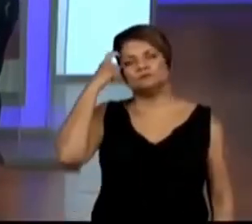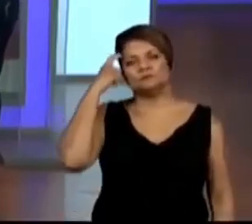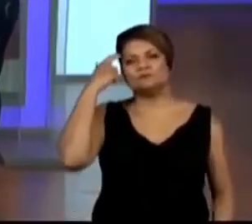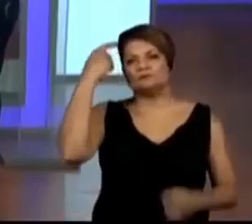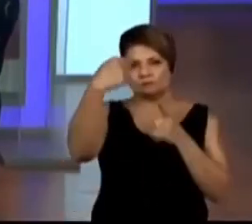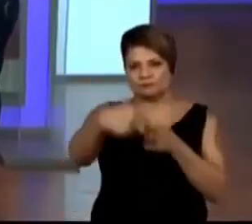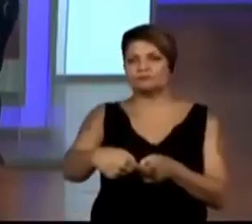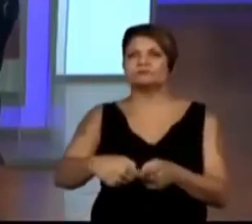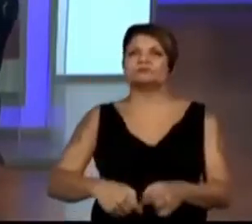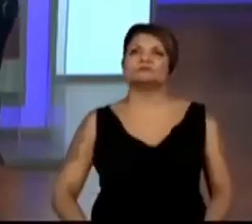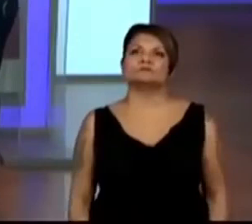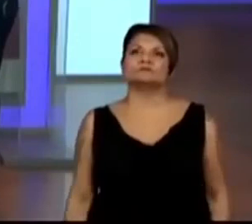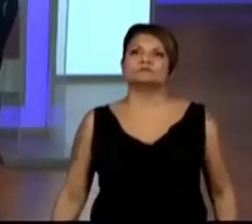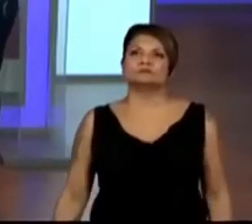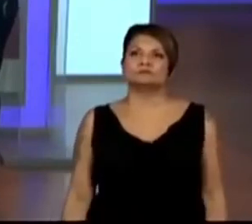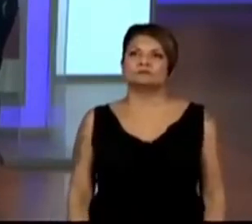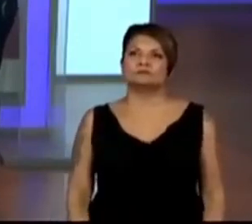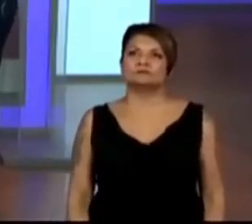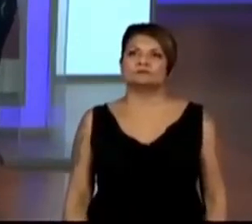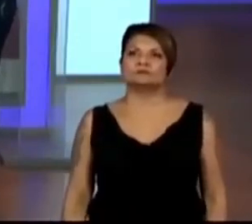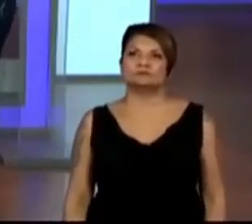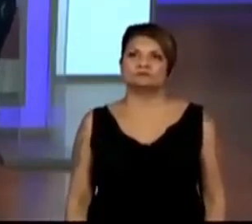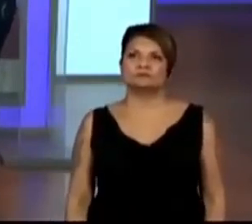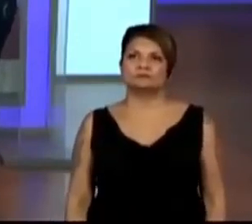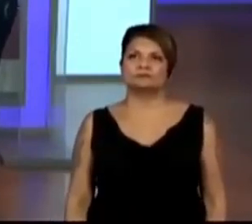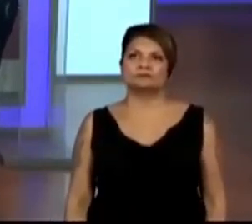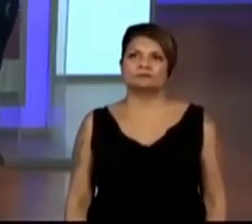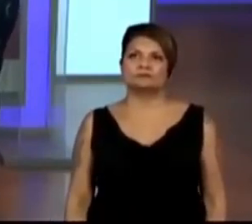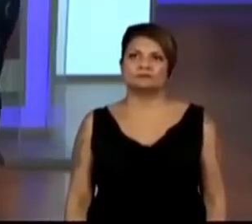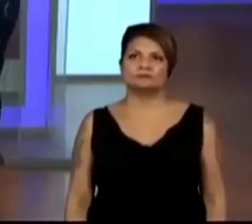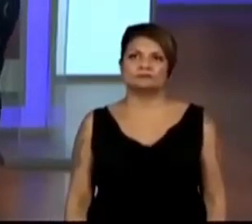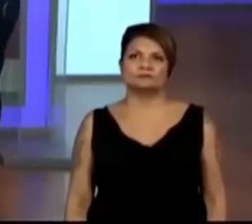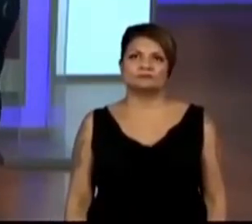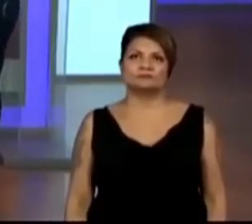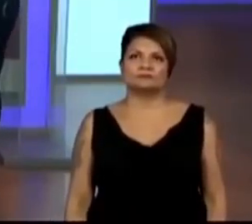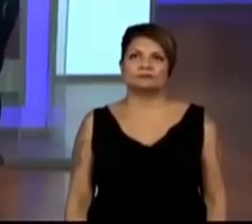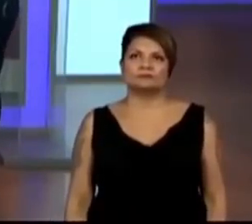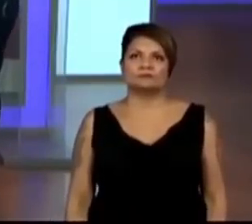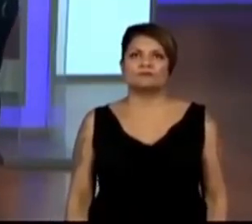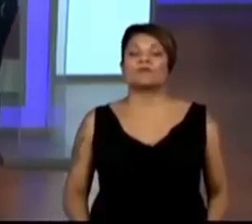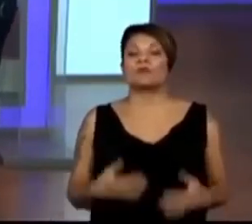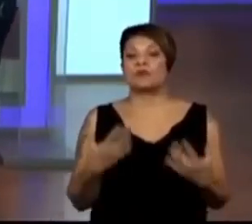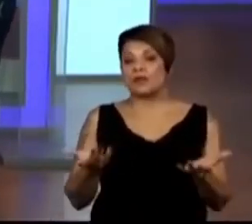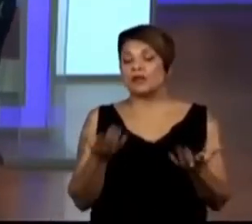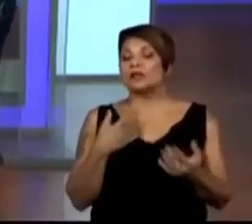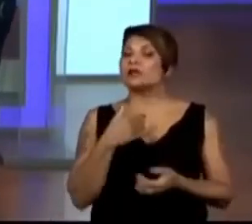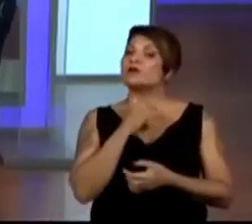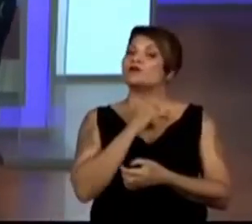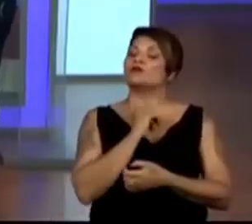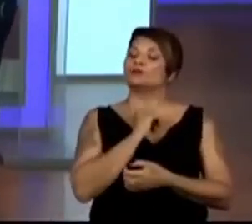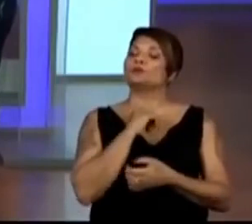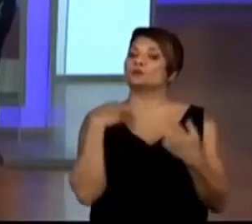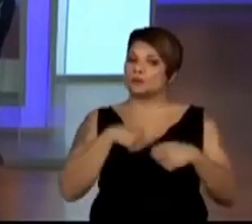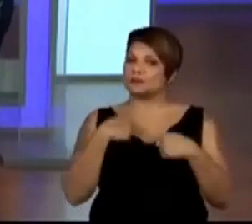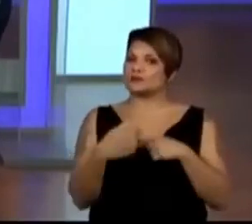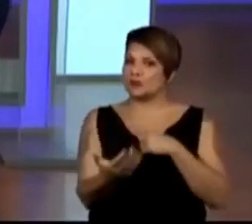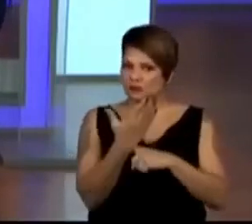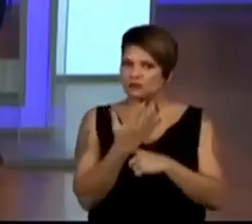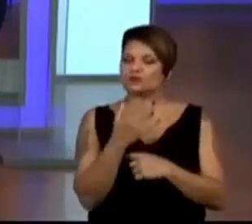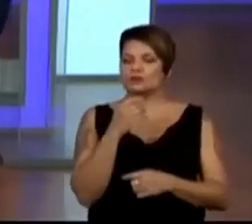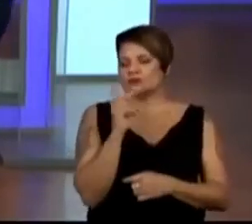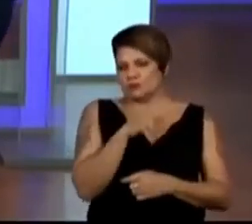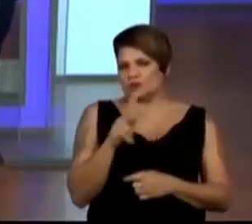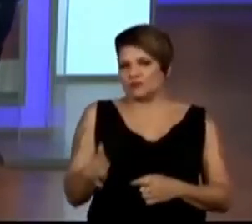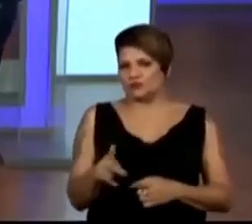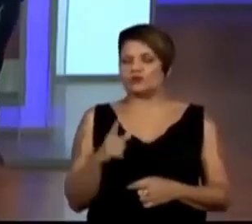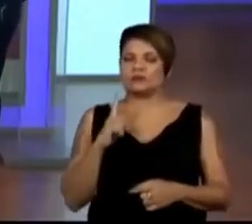precisa, com essa turminha, fazer desafio. Olha só. E aí eu vou contar com os professores nesse momento. Vai ter um novo